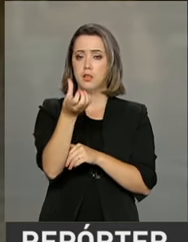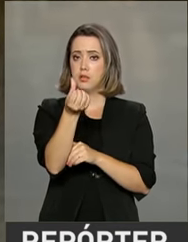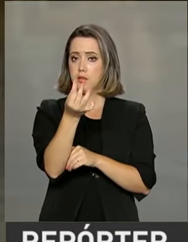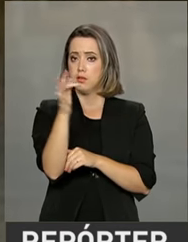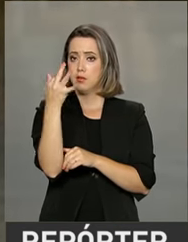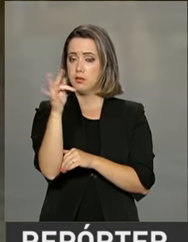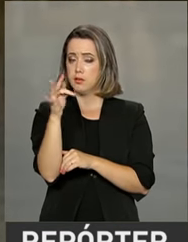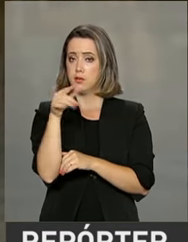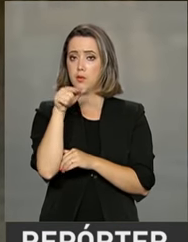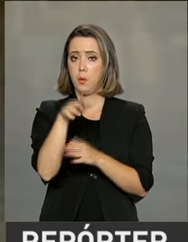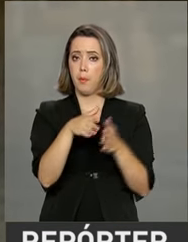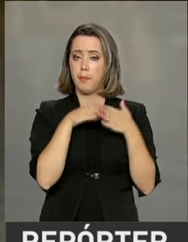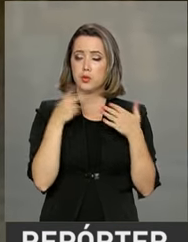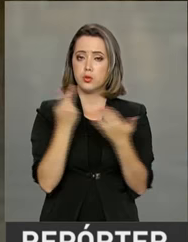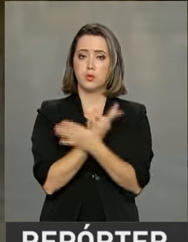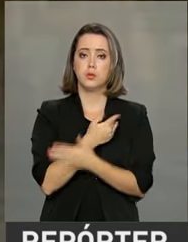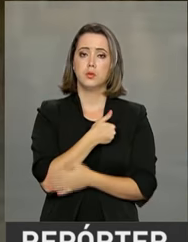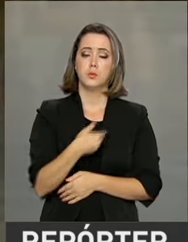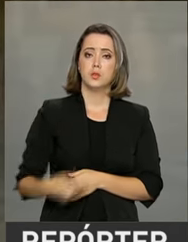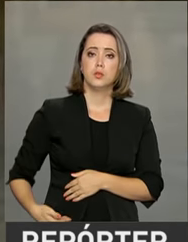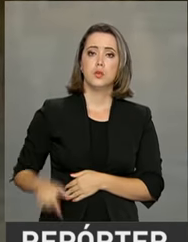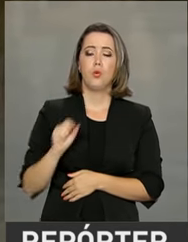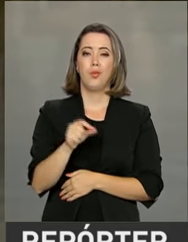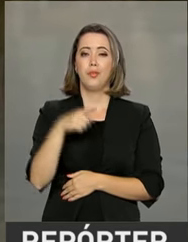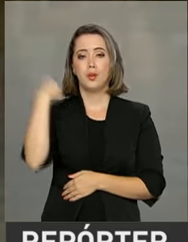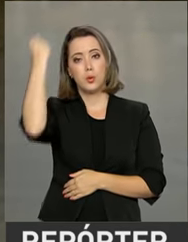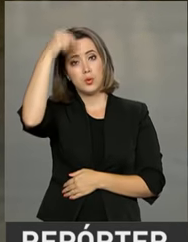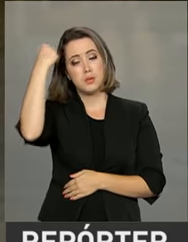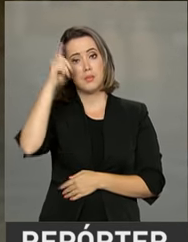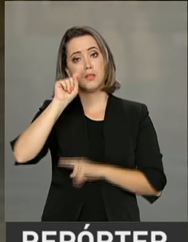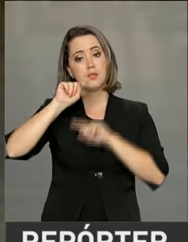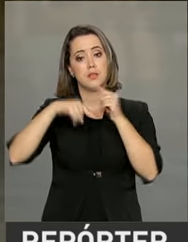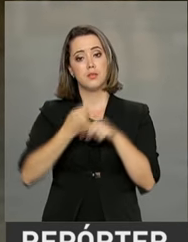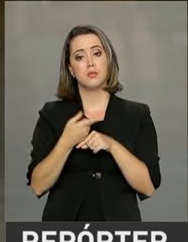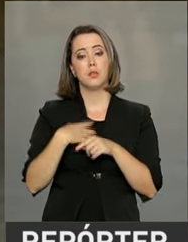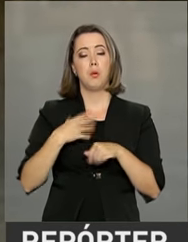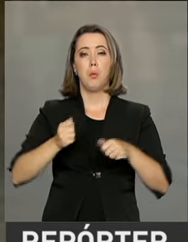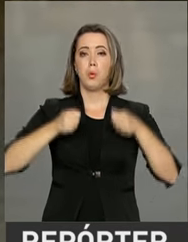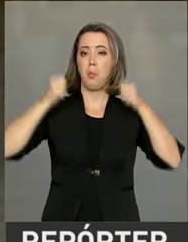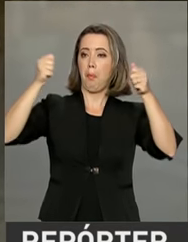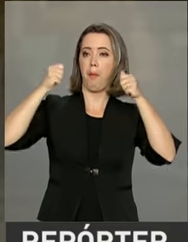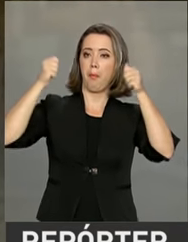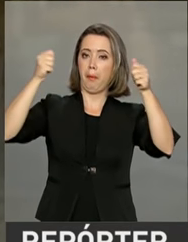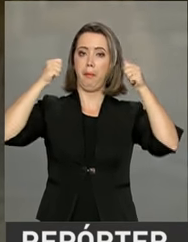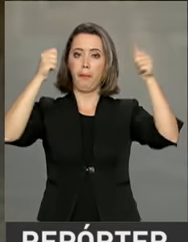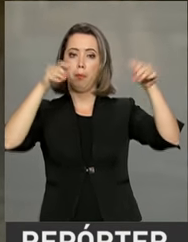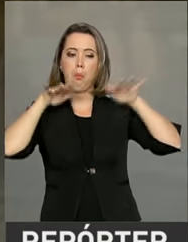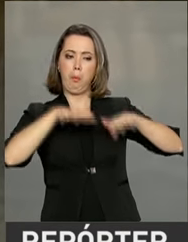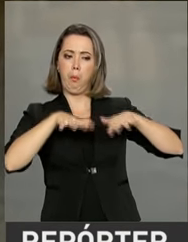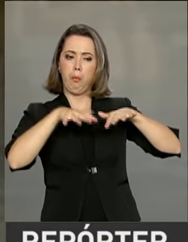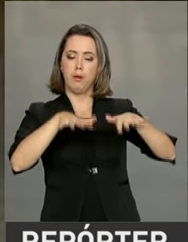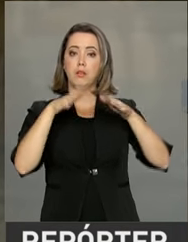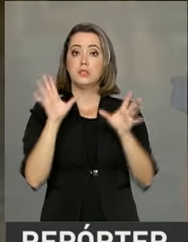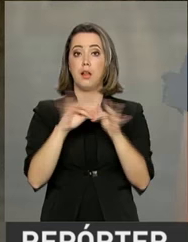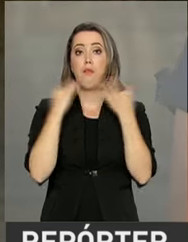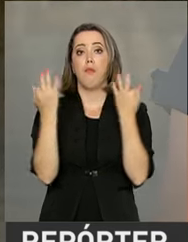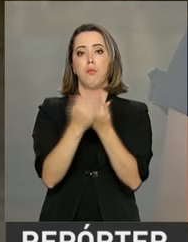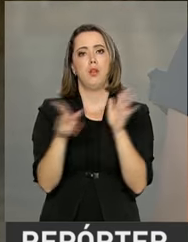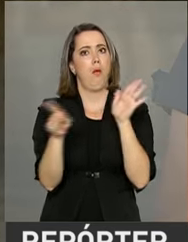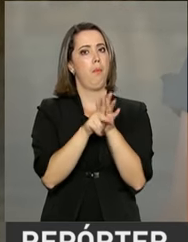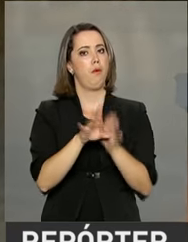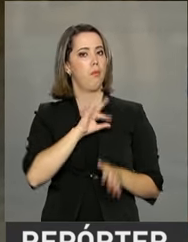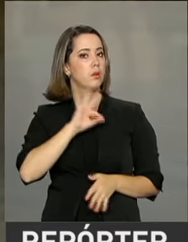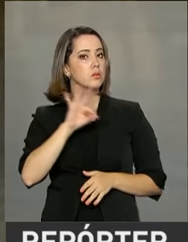o pedido foi feito pelo governo capixaba após um protesto de familiares de policiais militares impediram